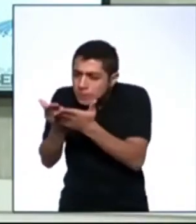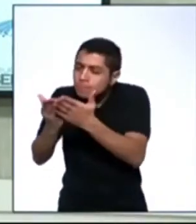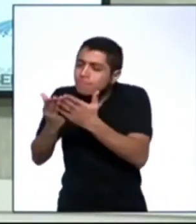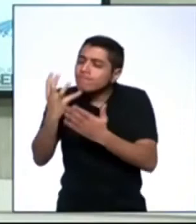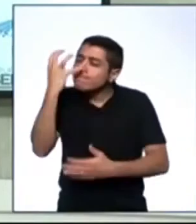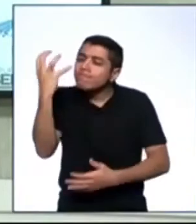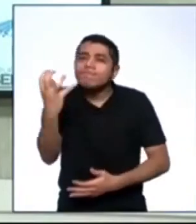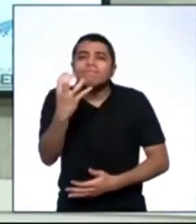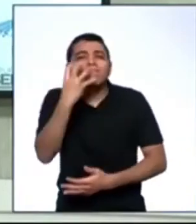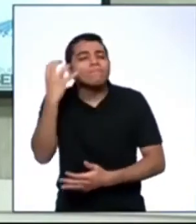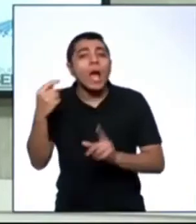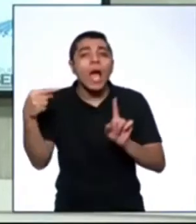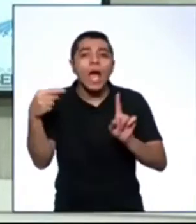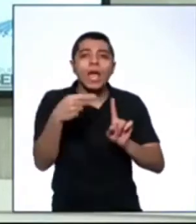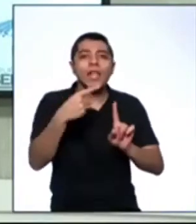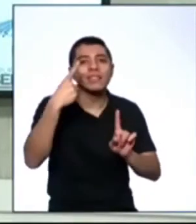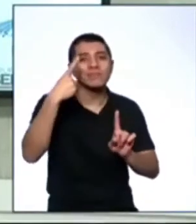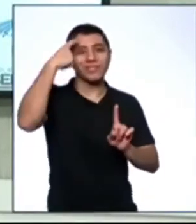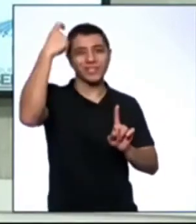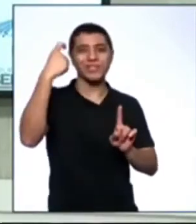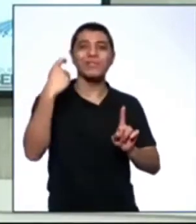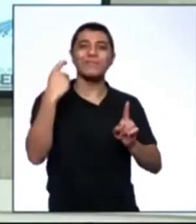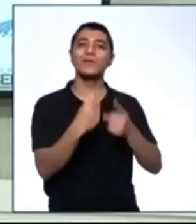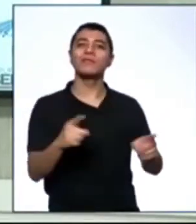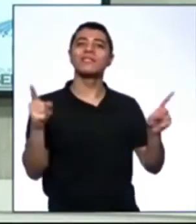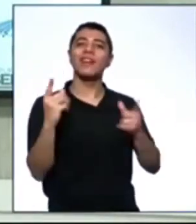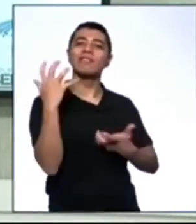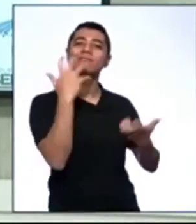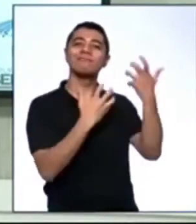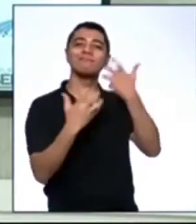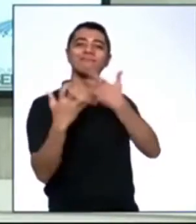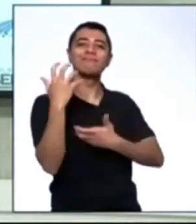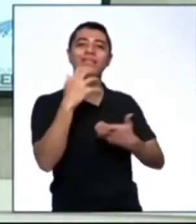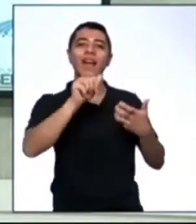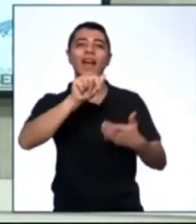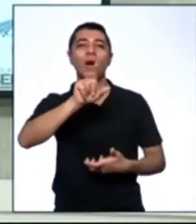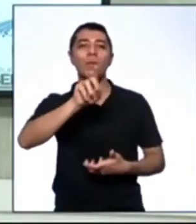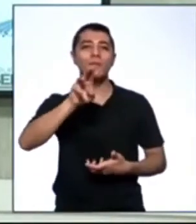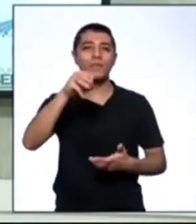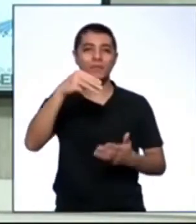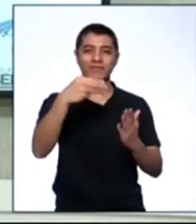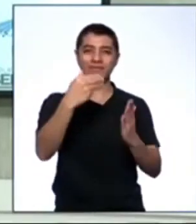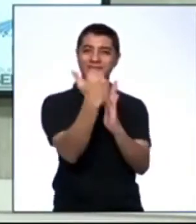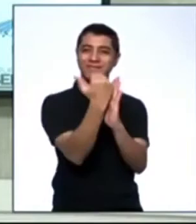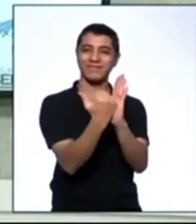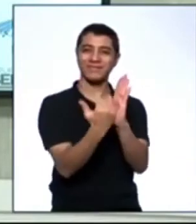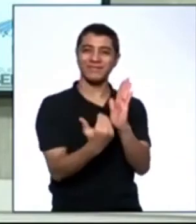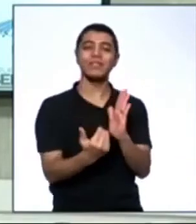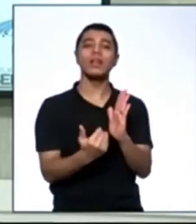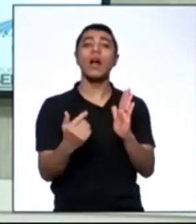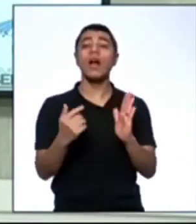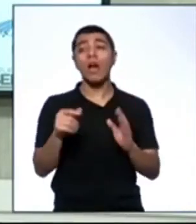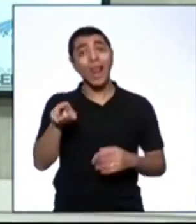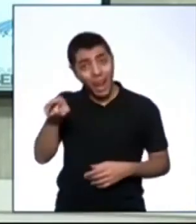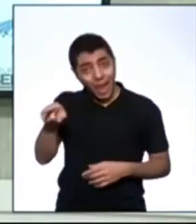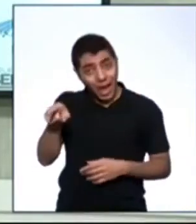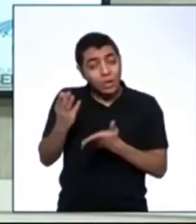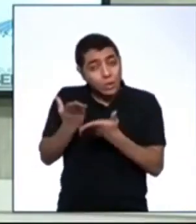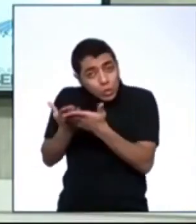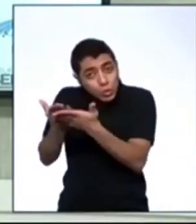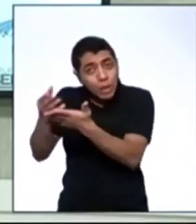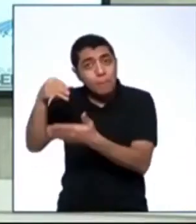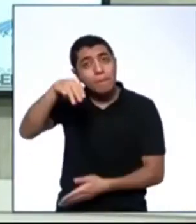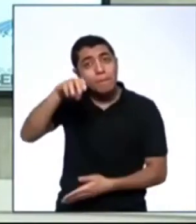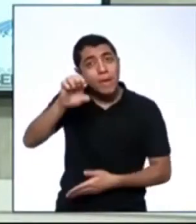né? E lá dentro da mecânica quântica, você tem a medida, né, ano-luz. Olha que o autor do Enem